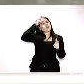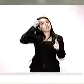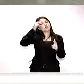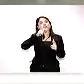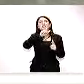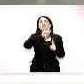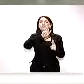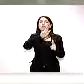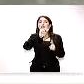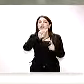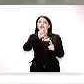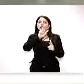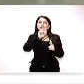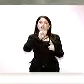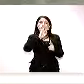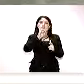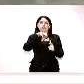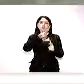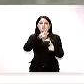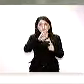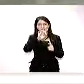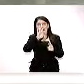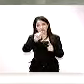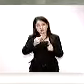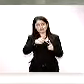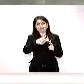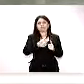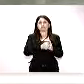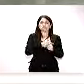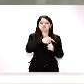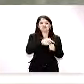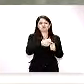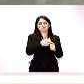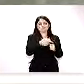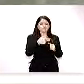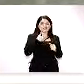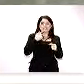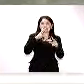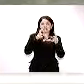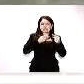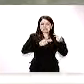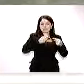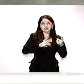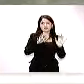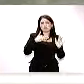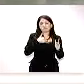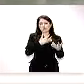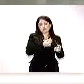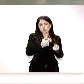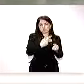Guaratinguetá seor Prefeito responsável pela prestação de contas aqui não há o que o que discutir eu conheço